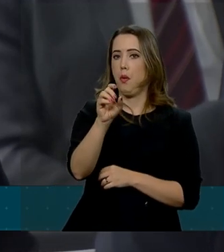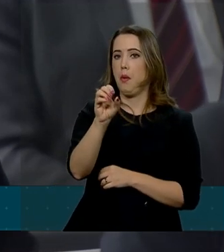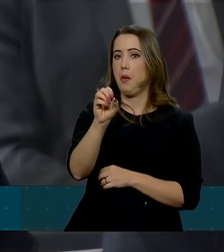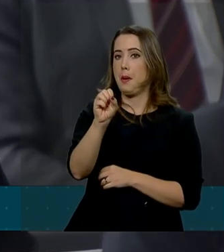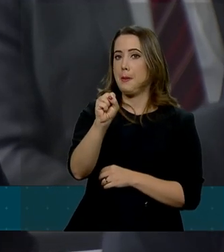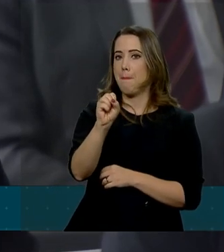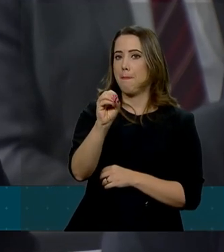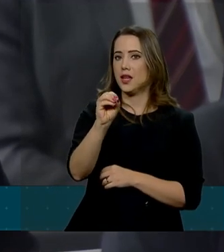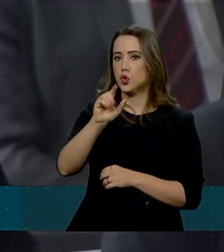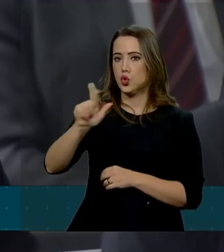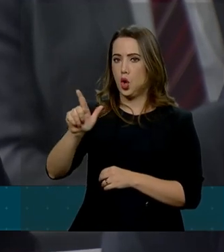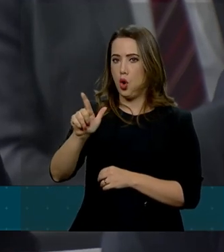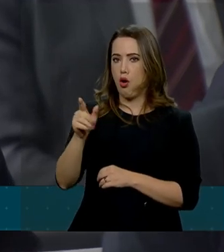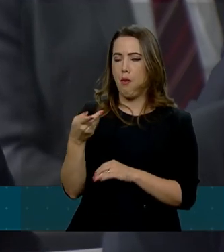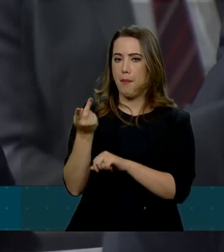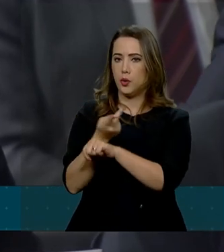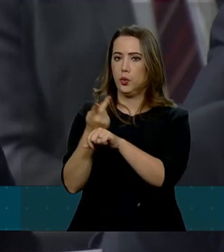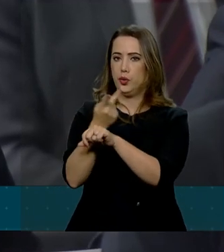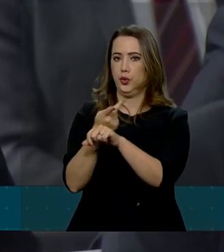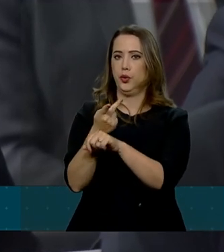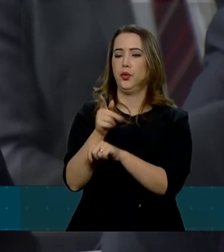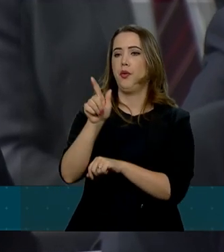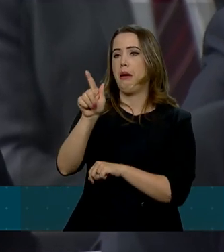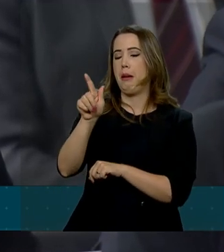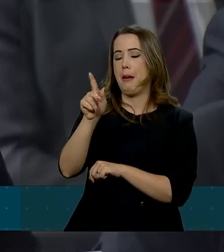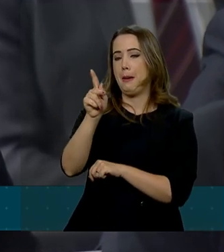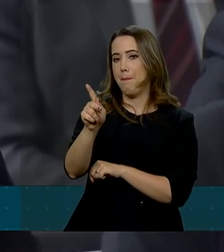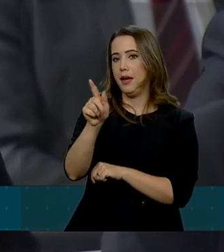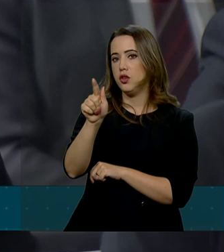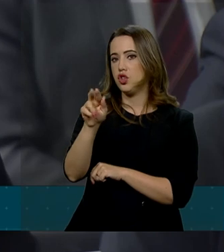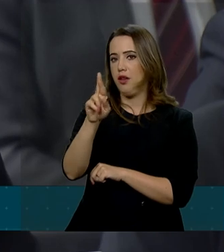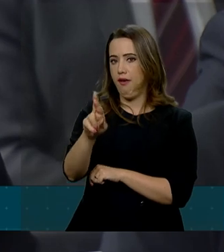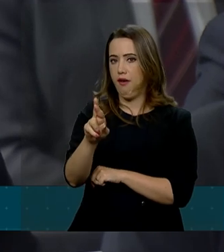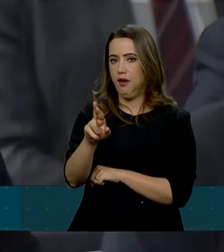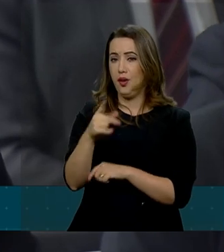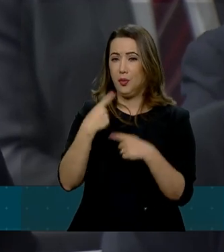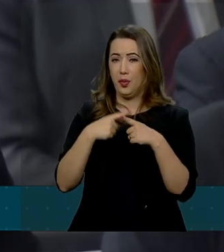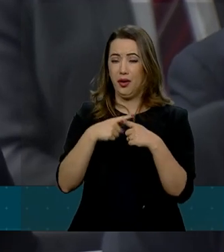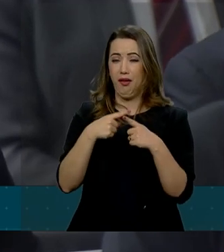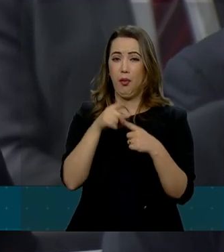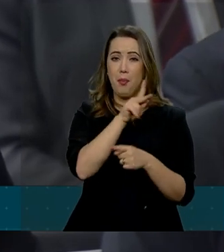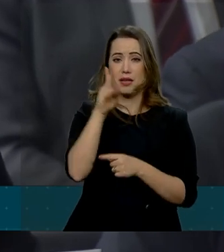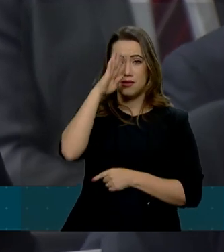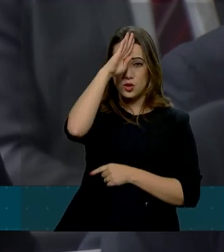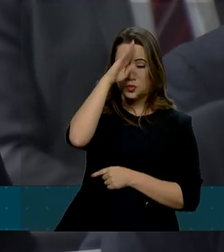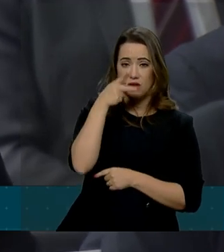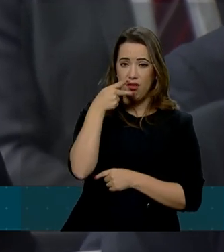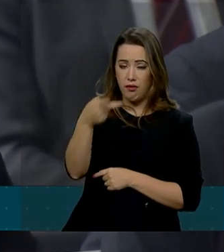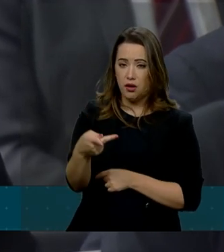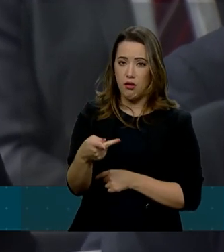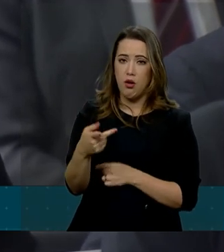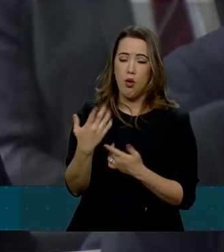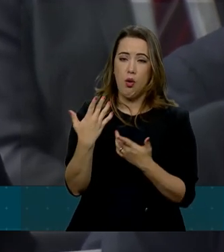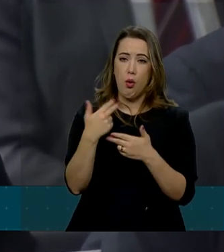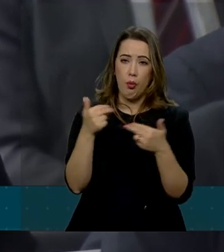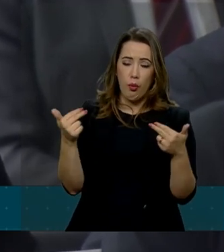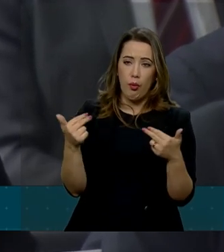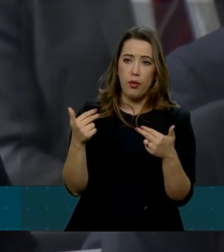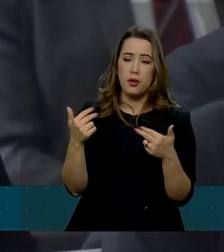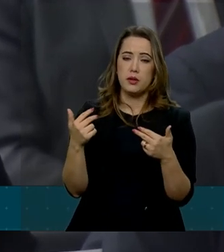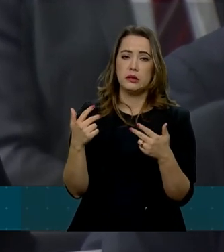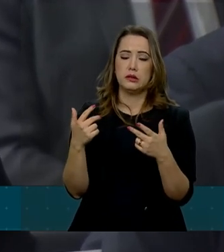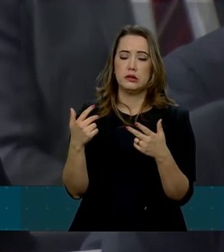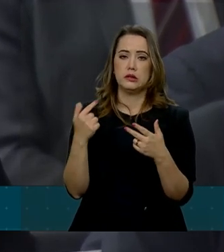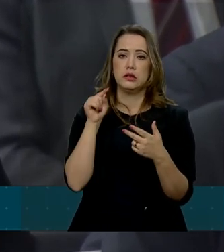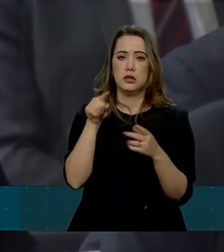do presidente hoje também o presidente da oab a colocou uma ação no supremo